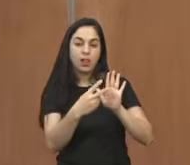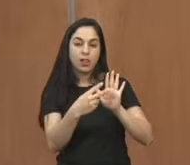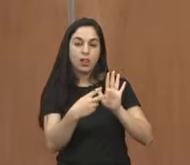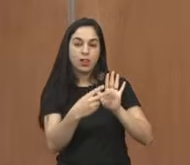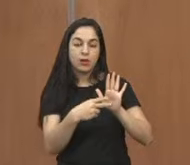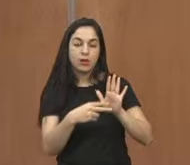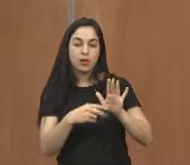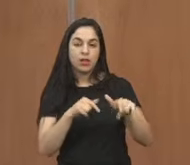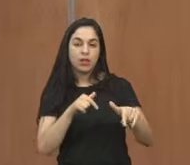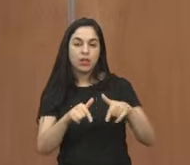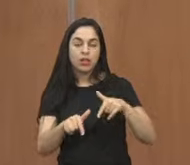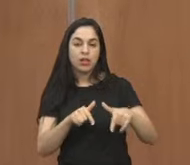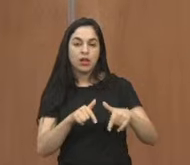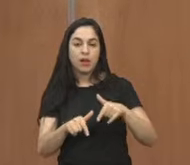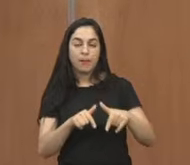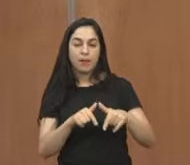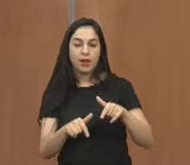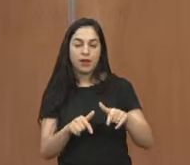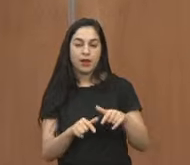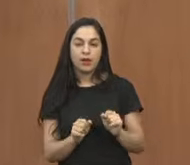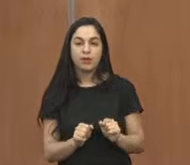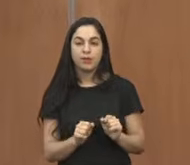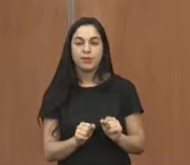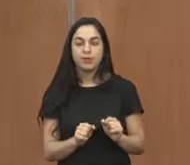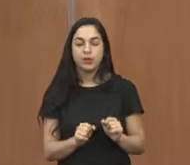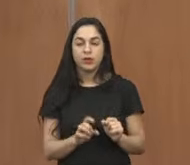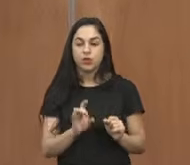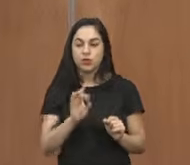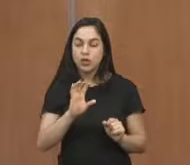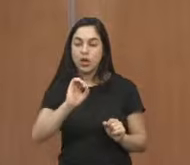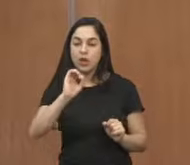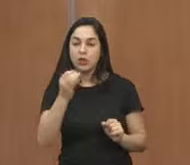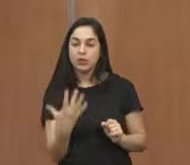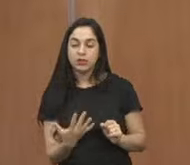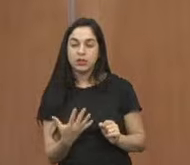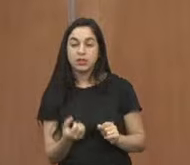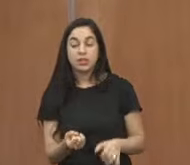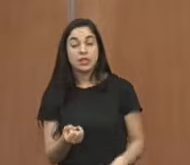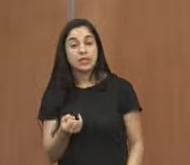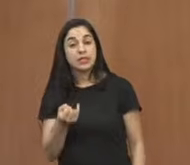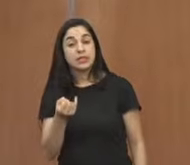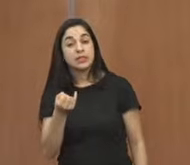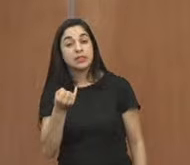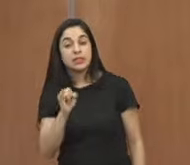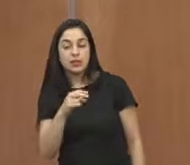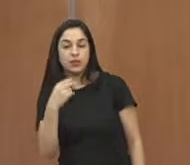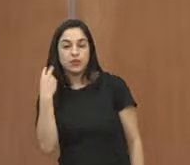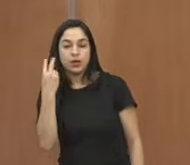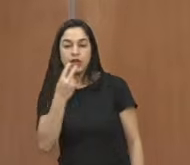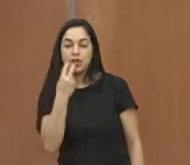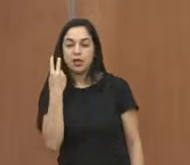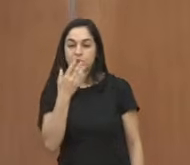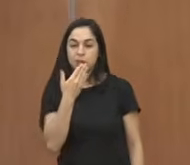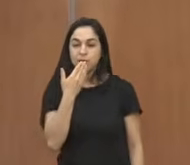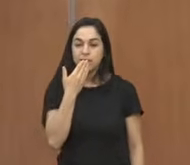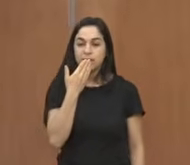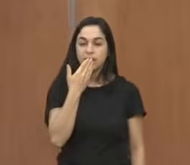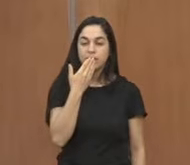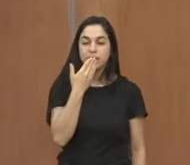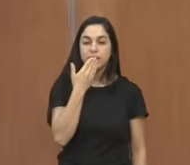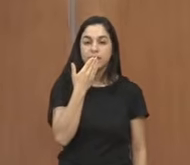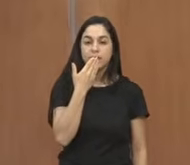do trabalho legislativo somente ocorrerá caso o vereador solicitante